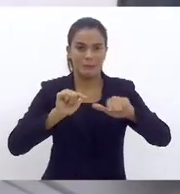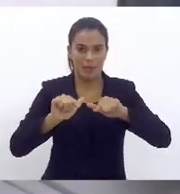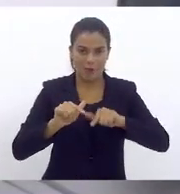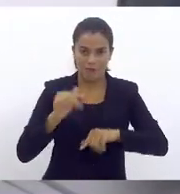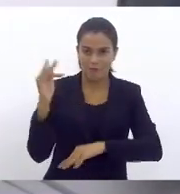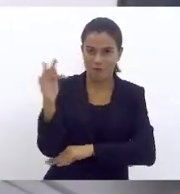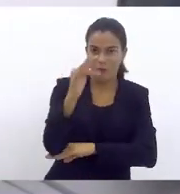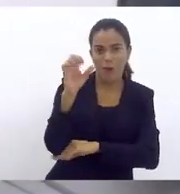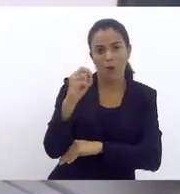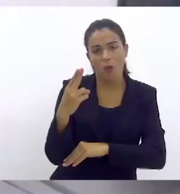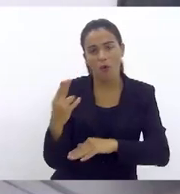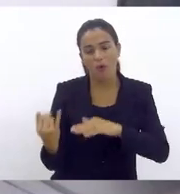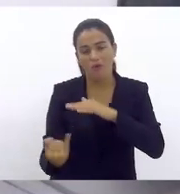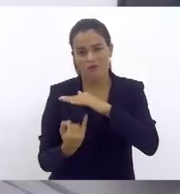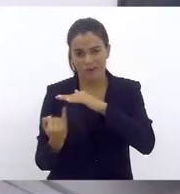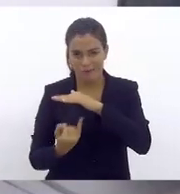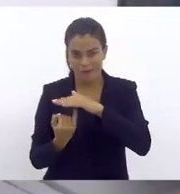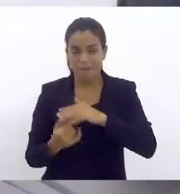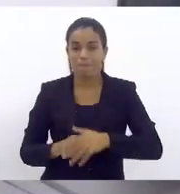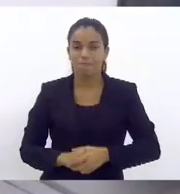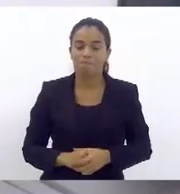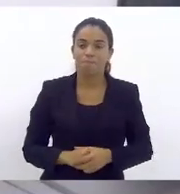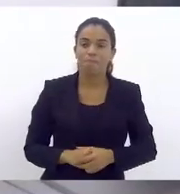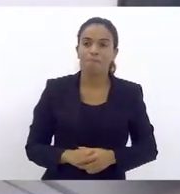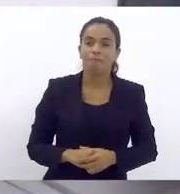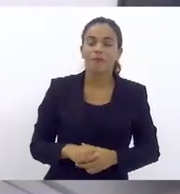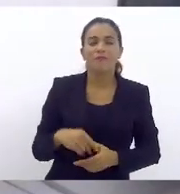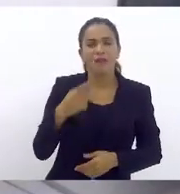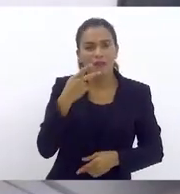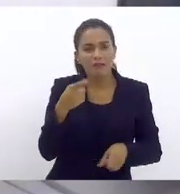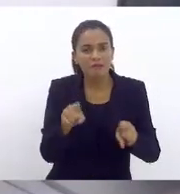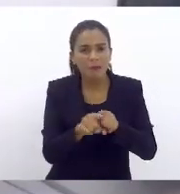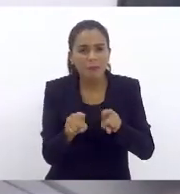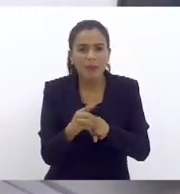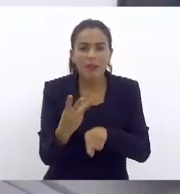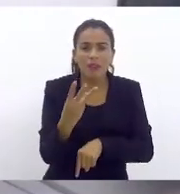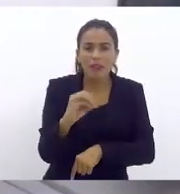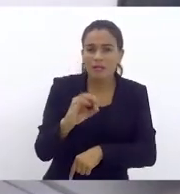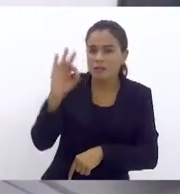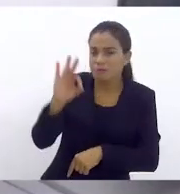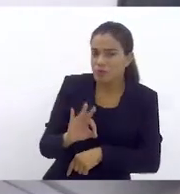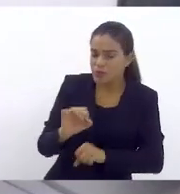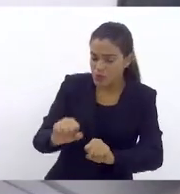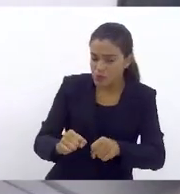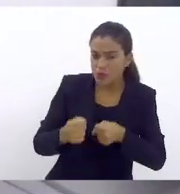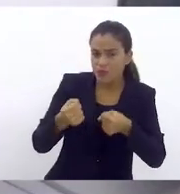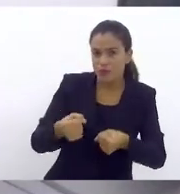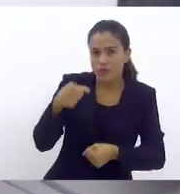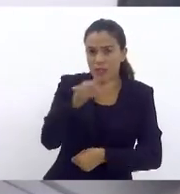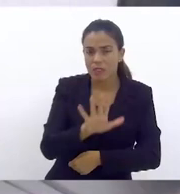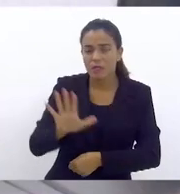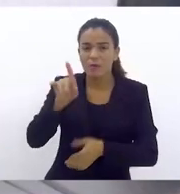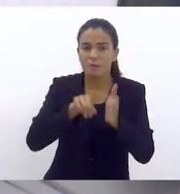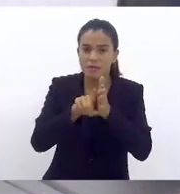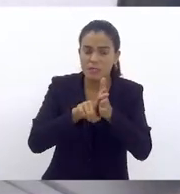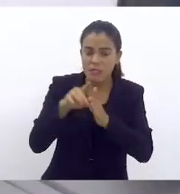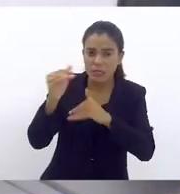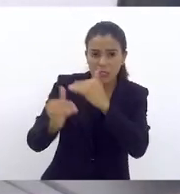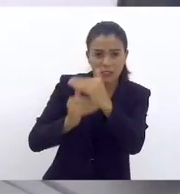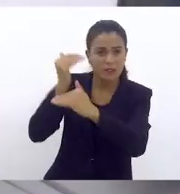quaisquer outros da indústria de transformação ou da economia nós estamos falando de 30% do esforço nacional e pesquise e desenvolvimento